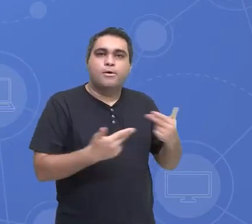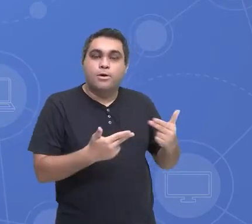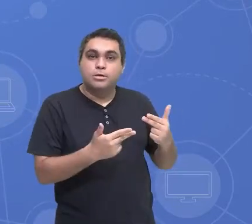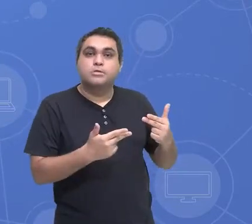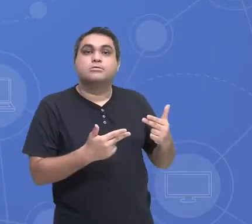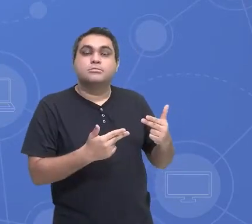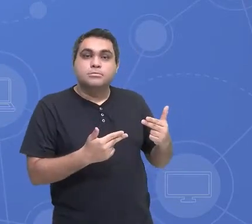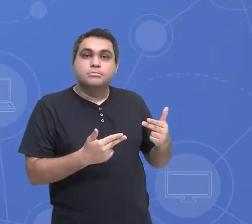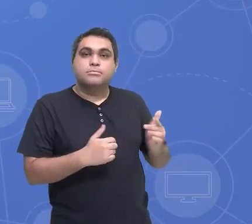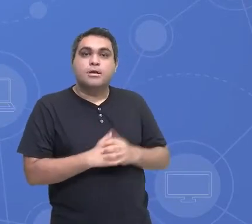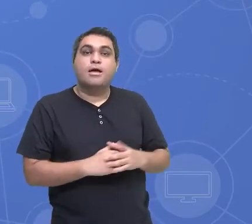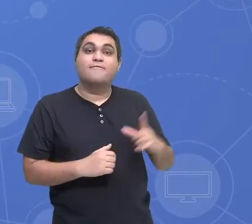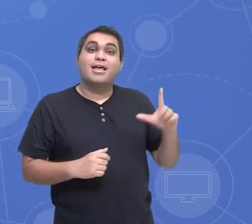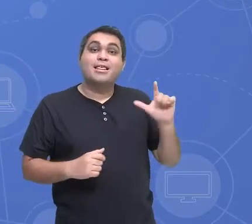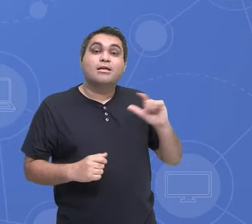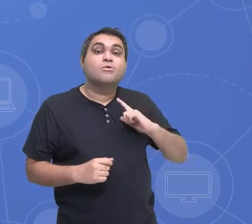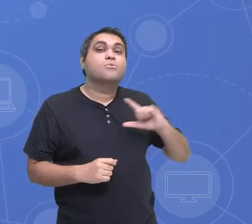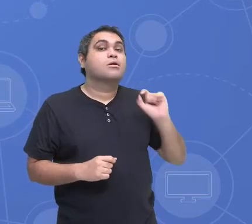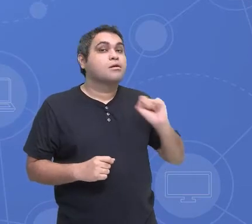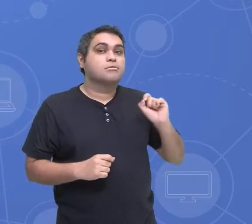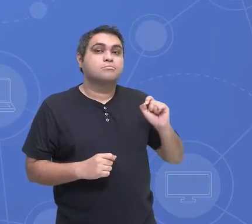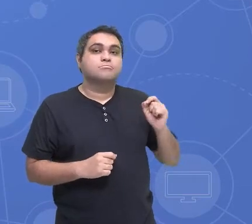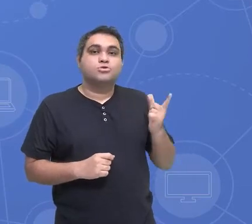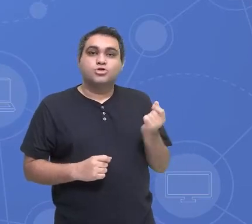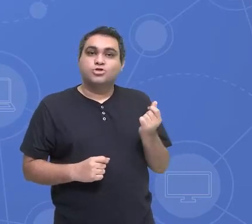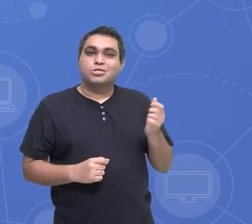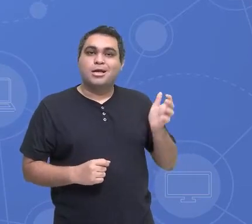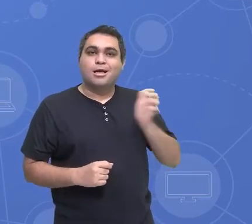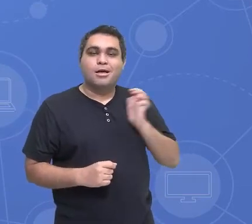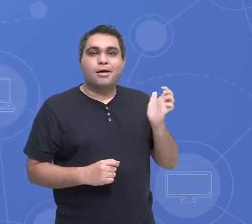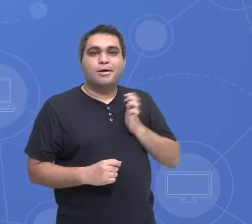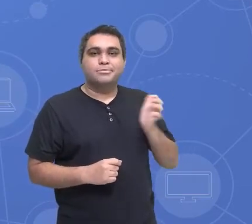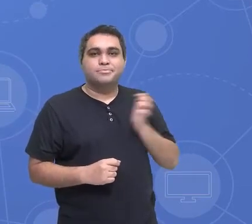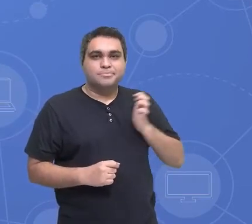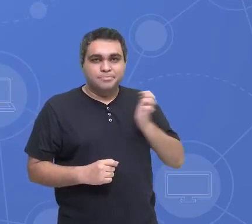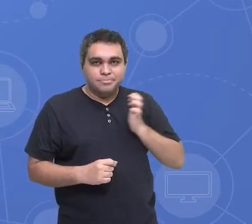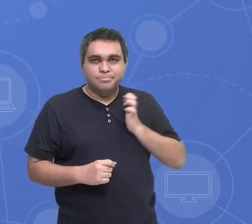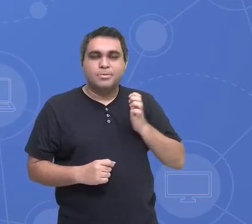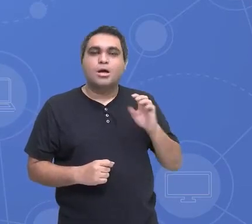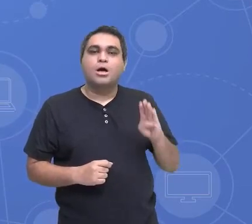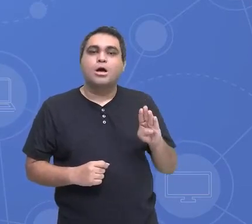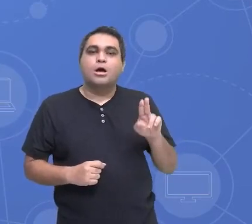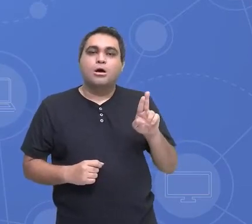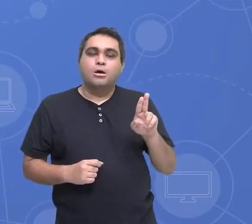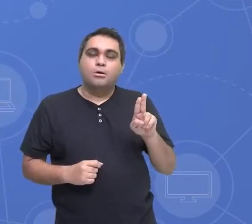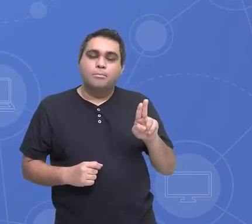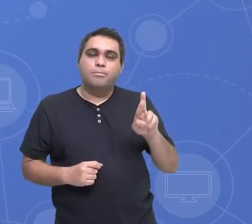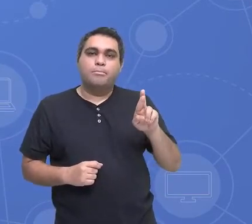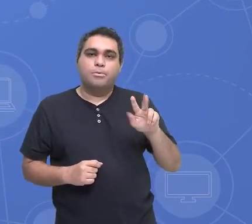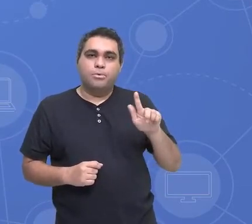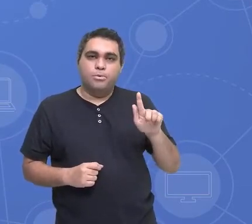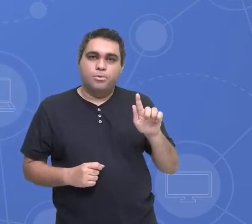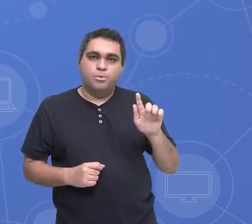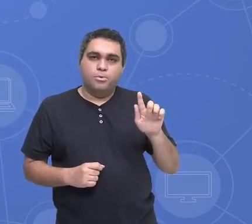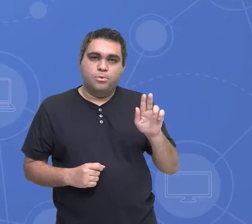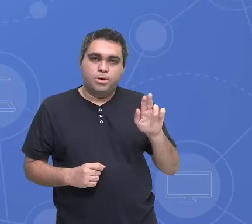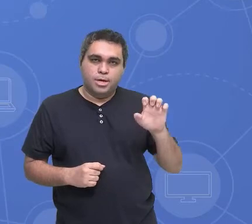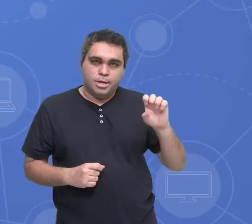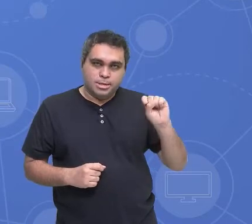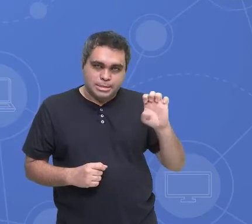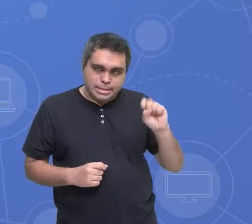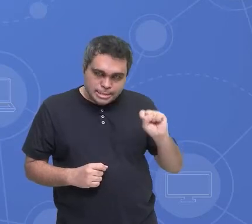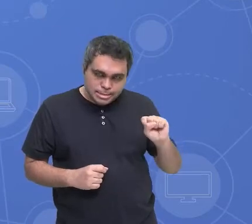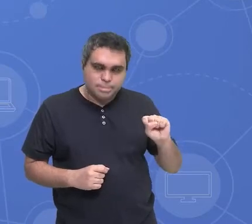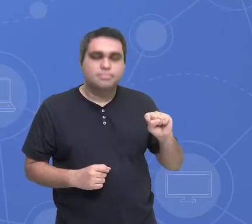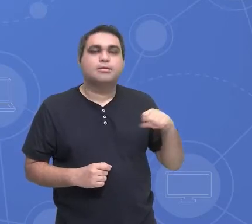surgir ali os burgueses que vão trazer ali a característica de acúmulo de capital